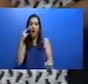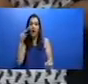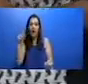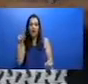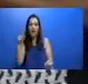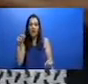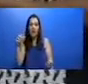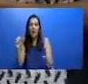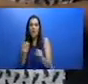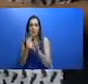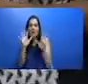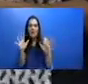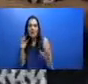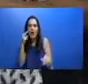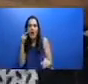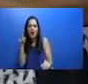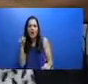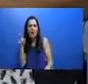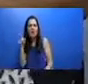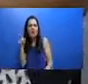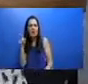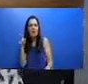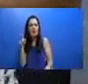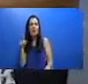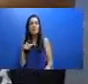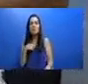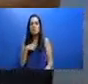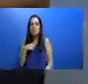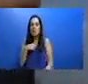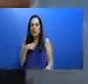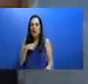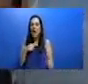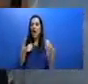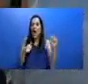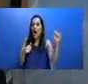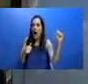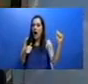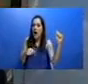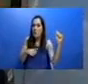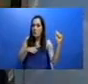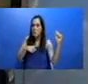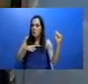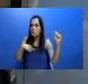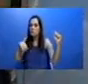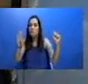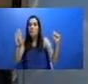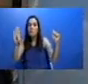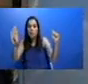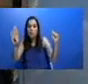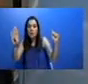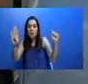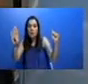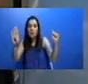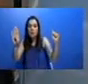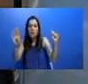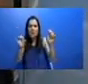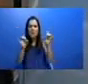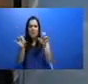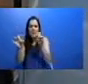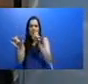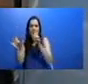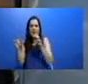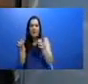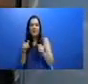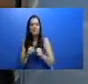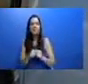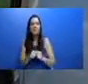uma papelaria. Então, nós temos aqui a papelaria A. E qual é a promoção? Olha, oferta. 1 dúzia de